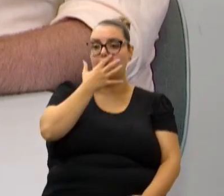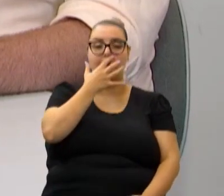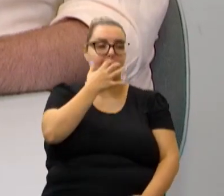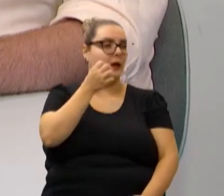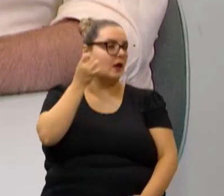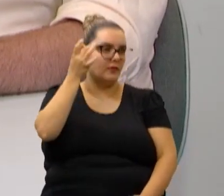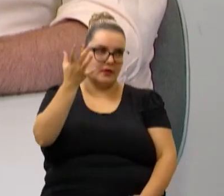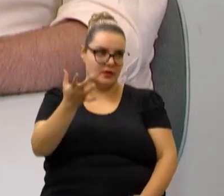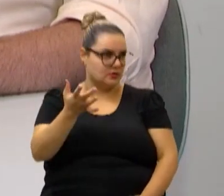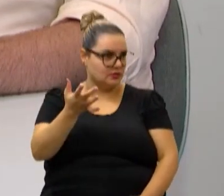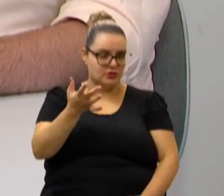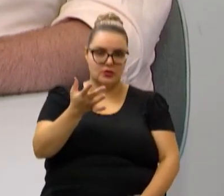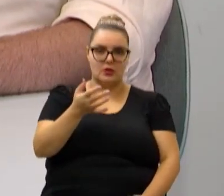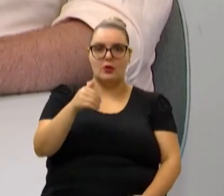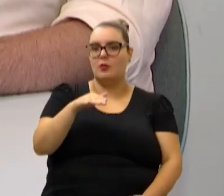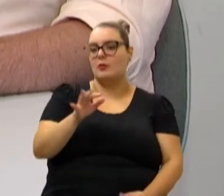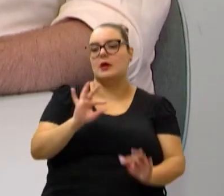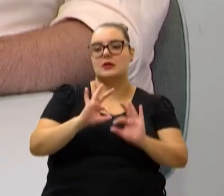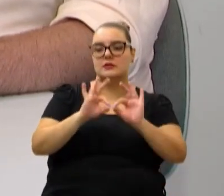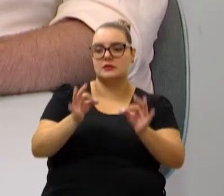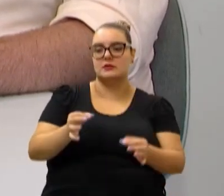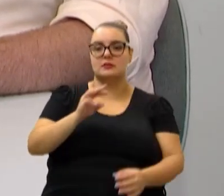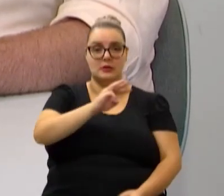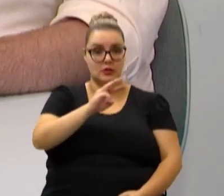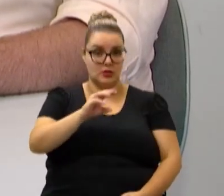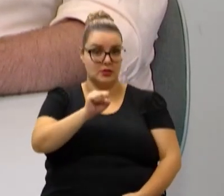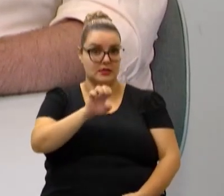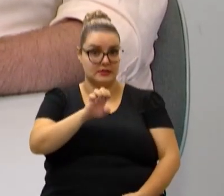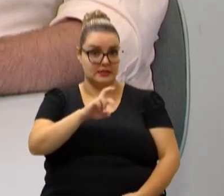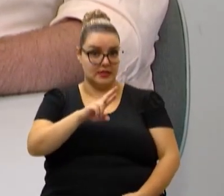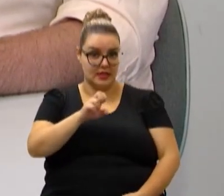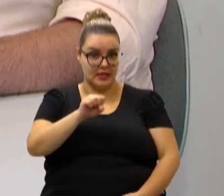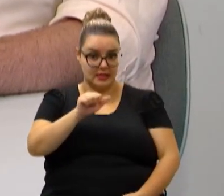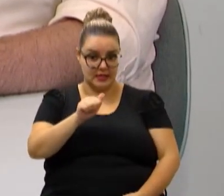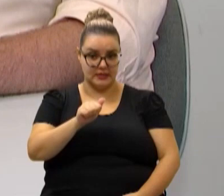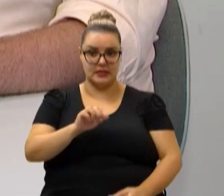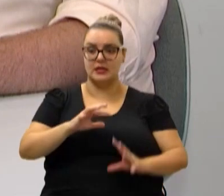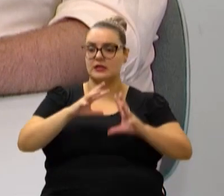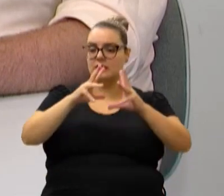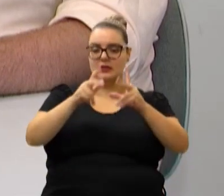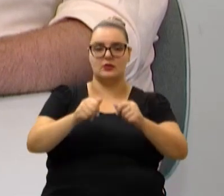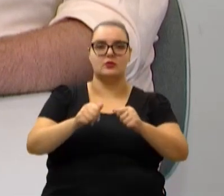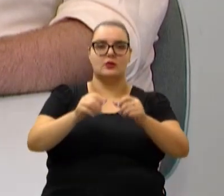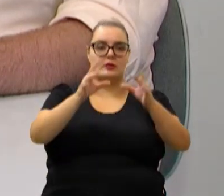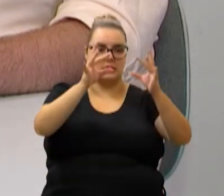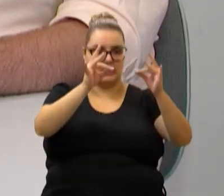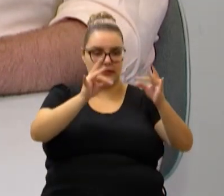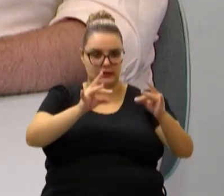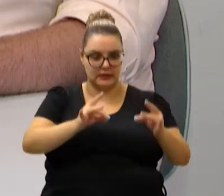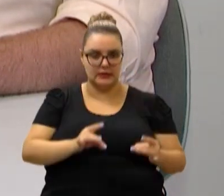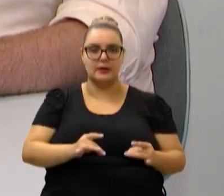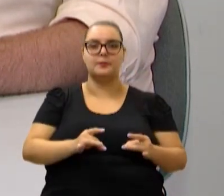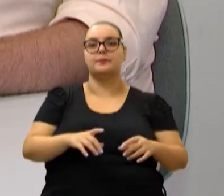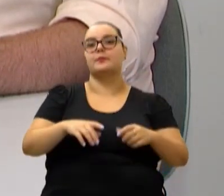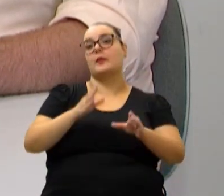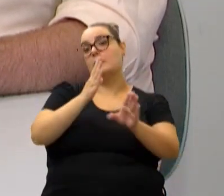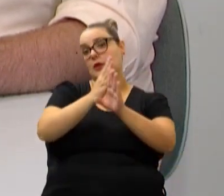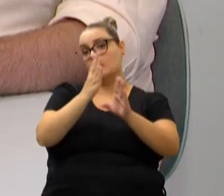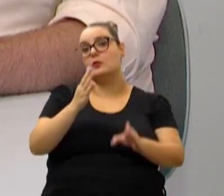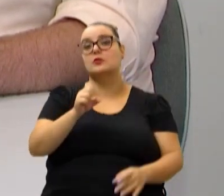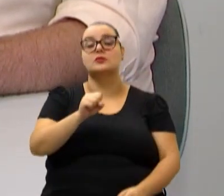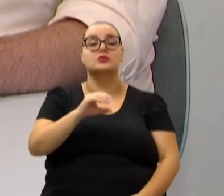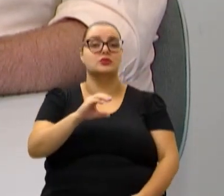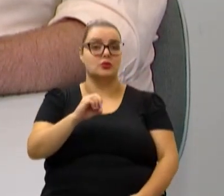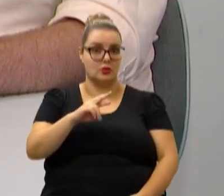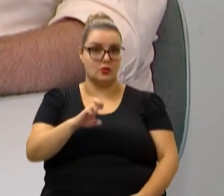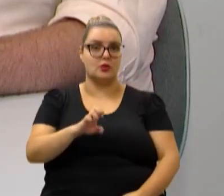que... Isso é muito fácil. O caminho mais curto é entrar no site do Serasa e lá tem todo o caminho necessário para